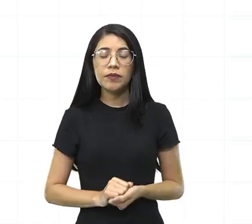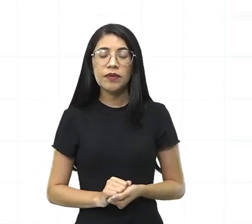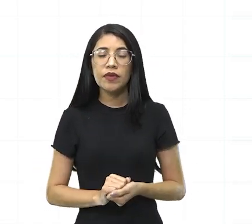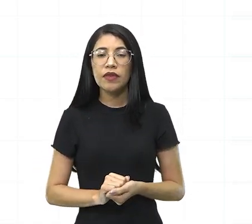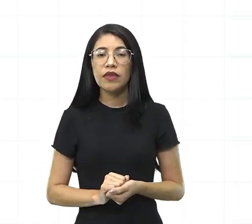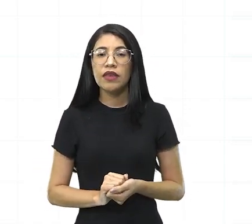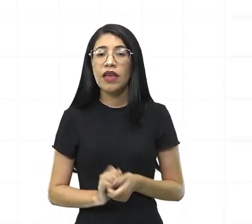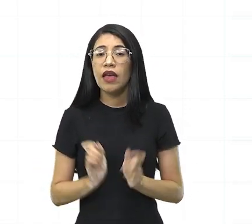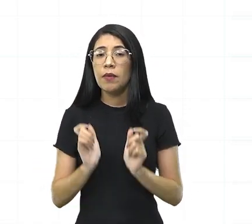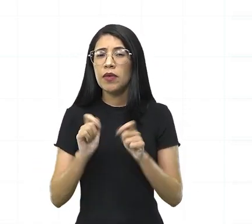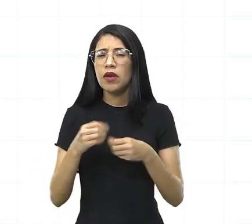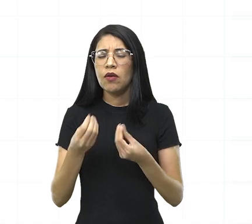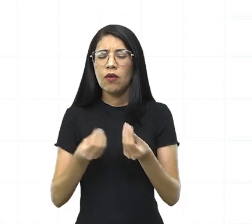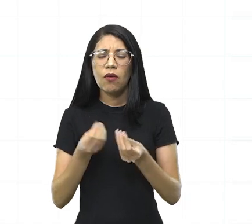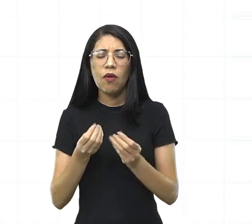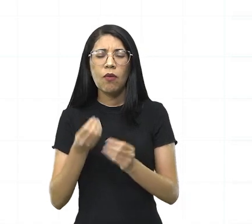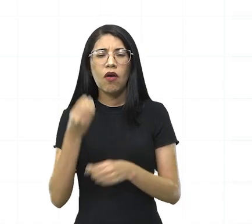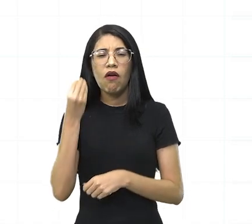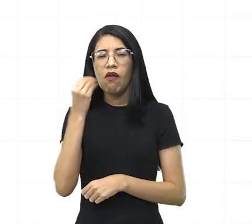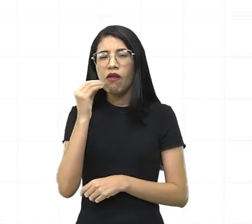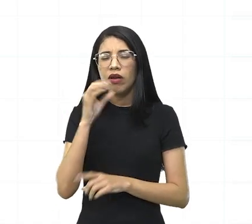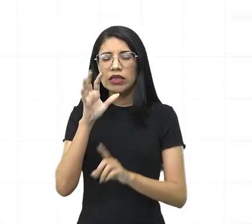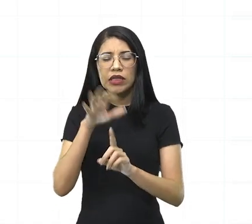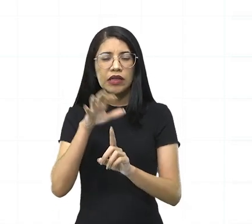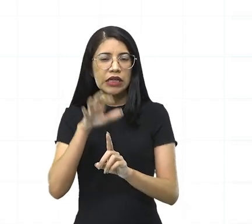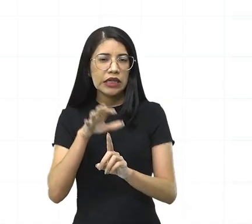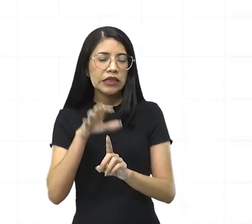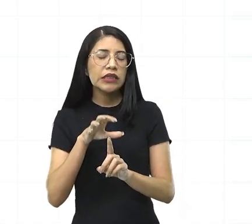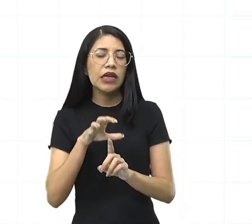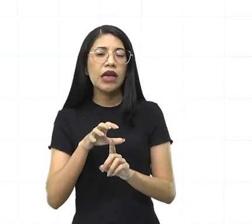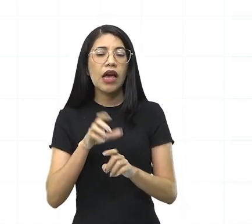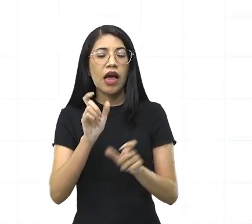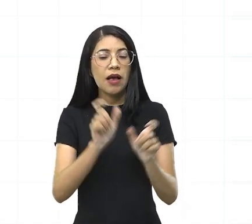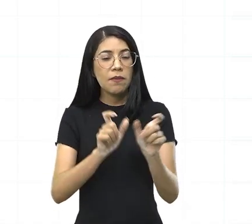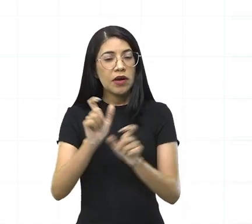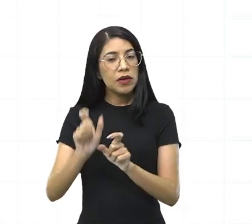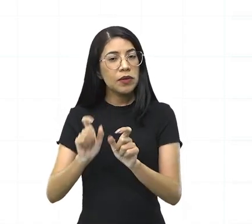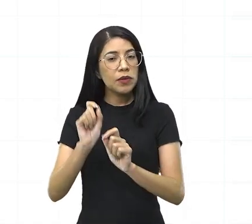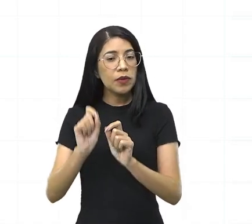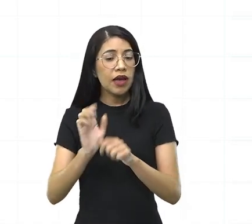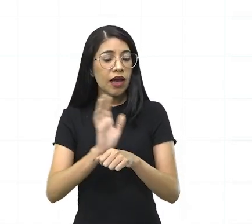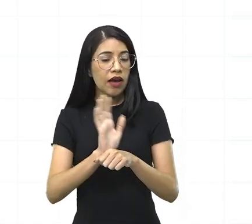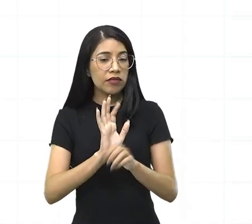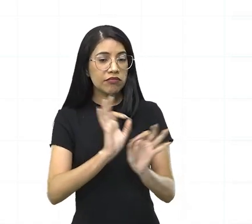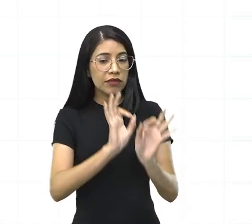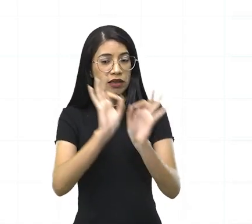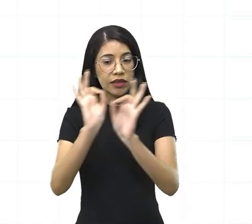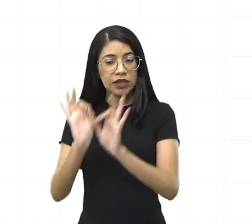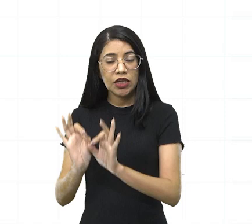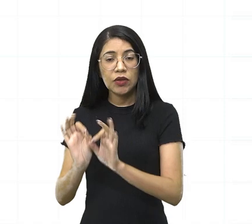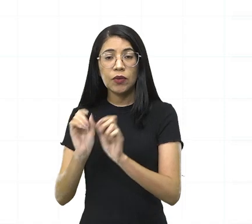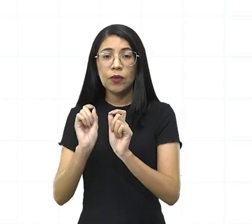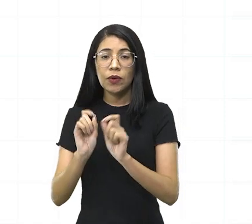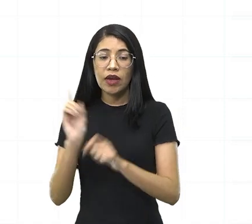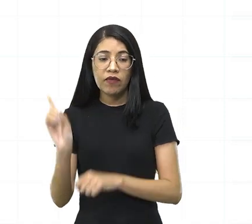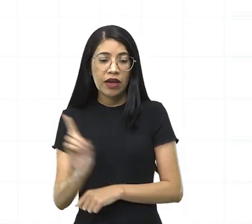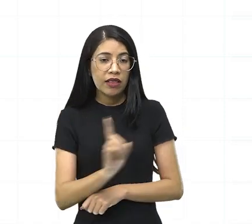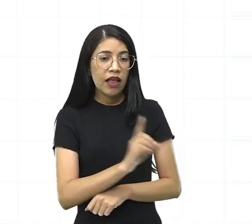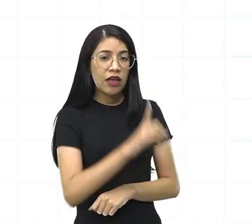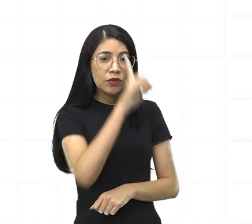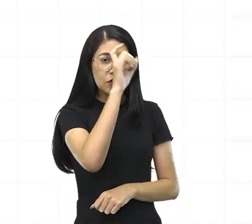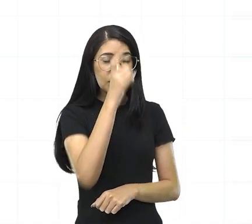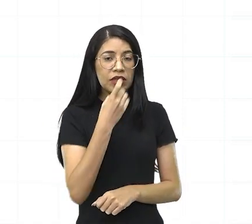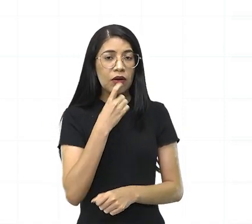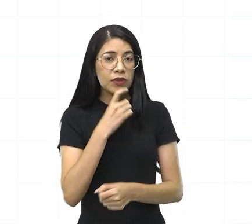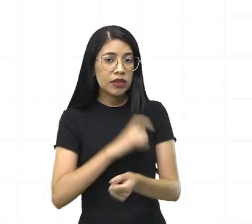é justamente para tentar convencer, né, e persuadir quem está assistindo esse vídeo para fazer essa doação de